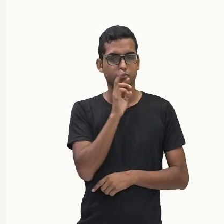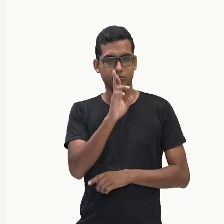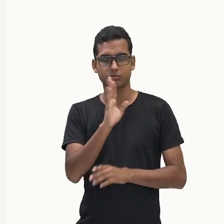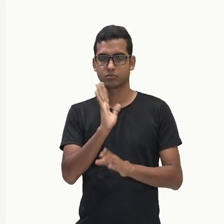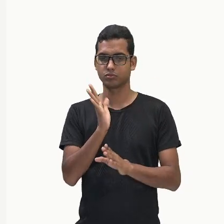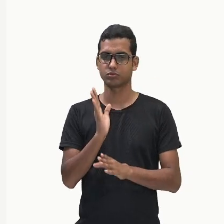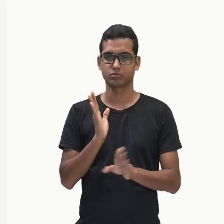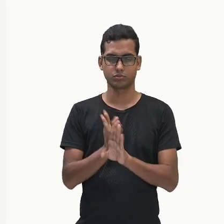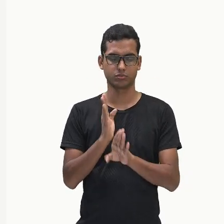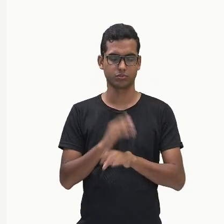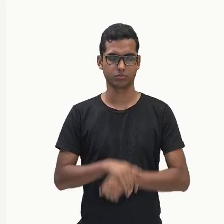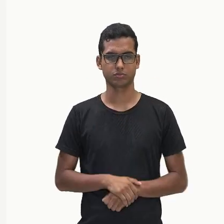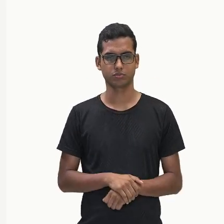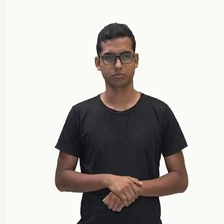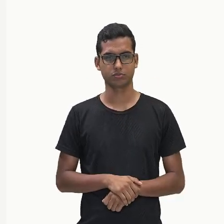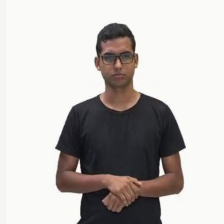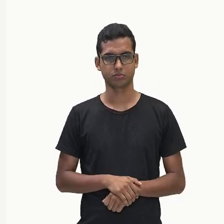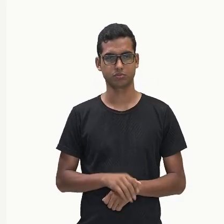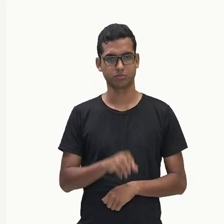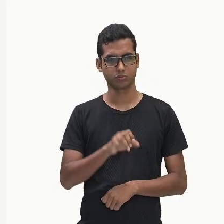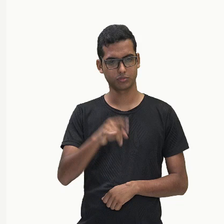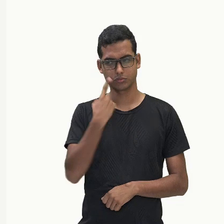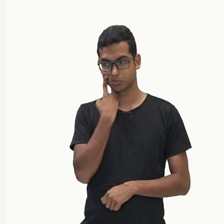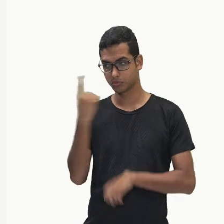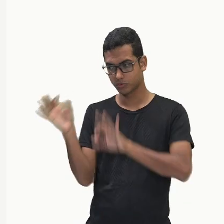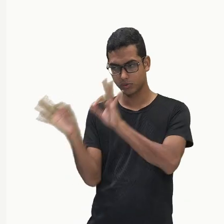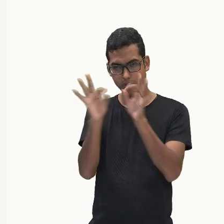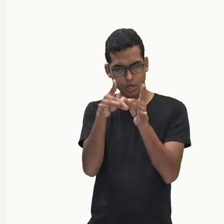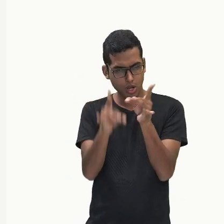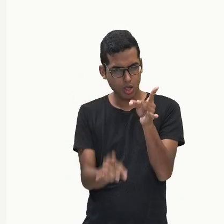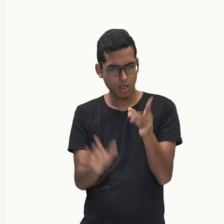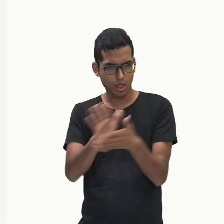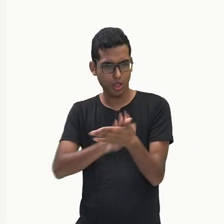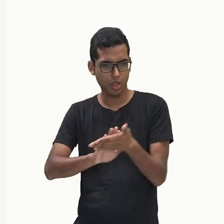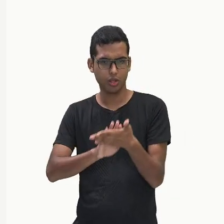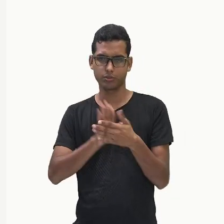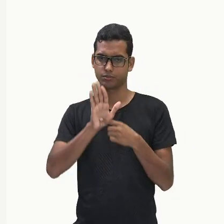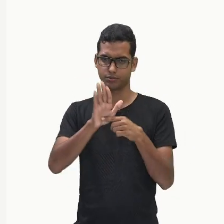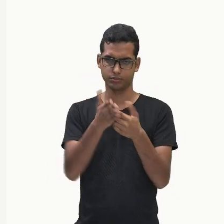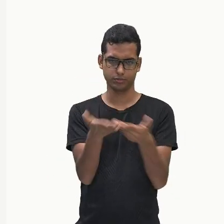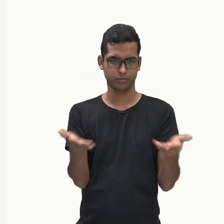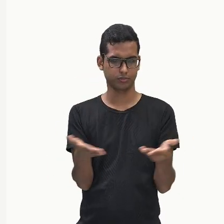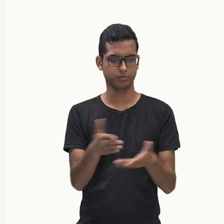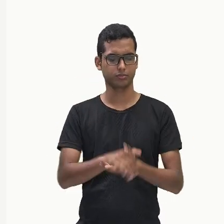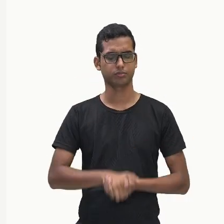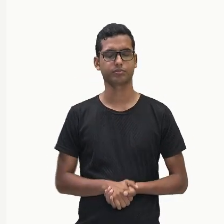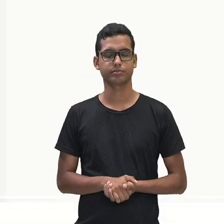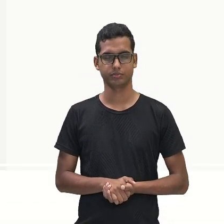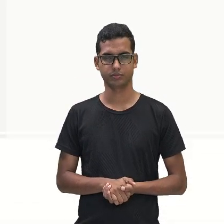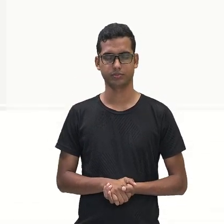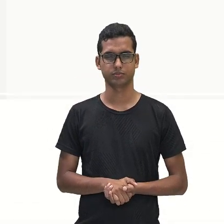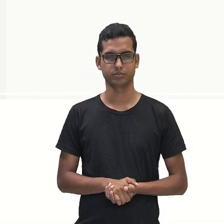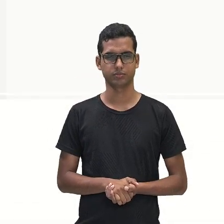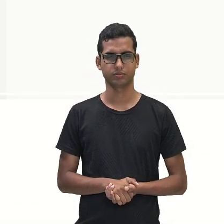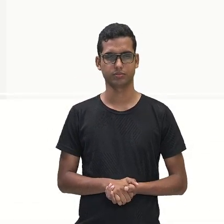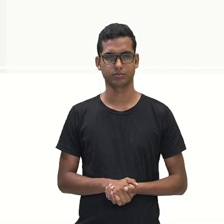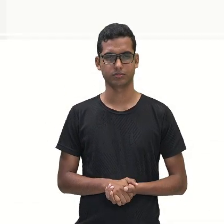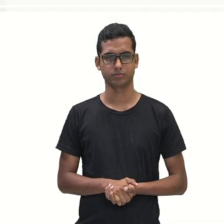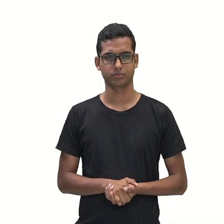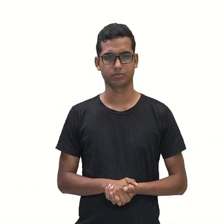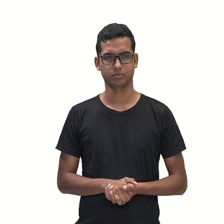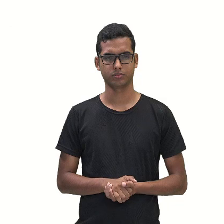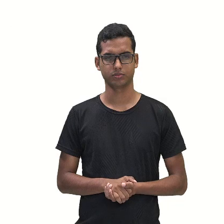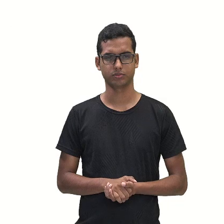menos 1. Então, se você não acompanhou os detalhes, vou te mostrar agora como é que nós vamos encontrar